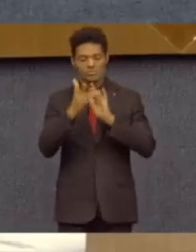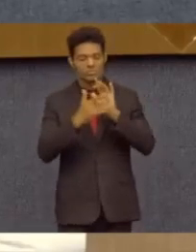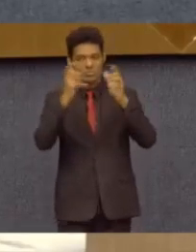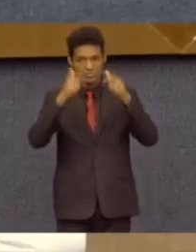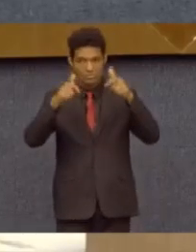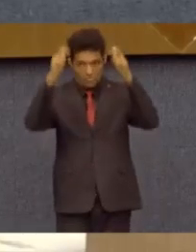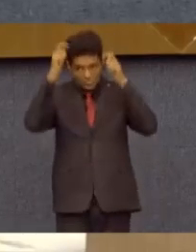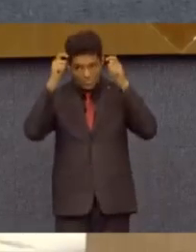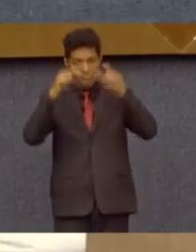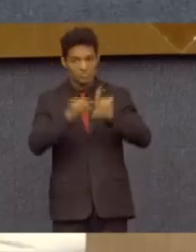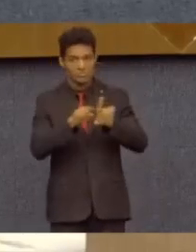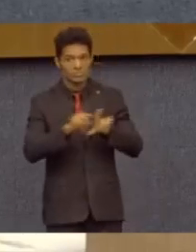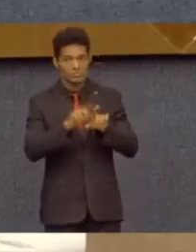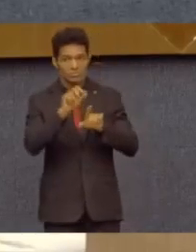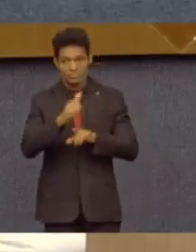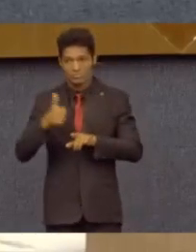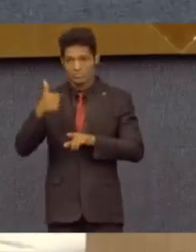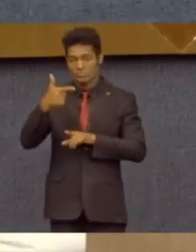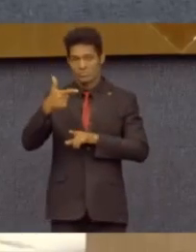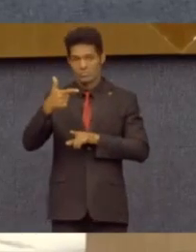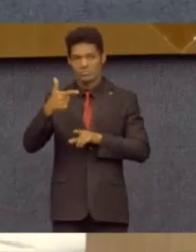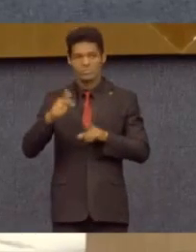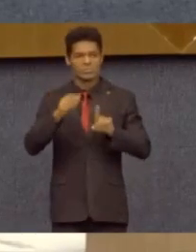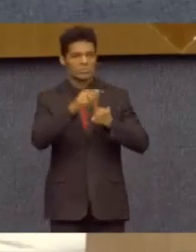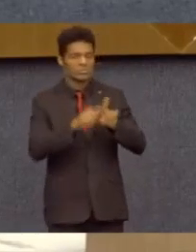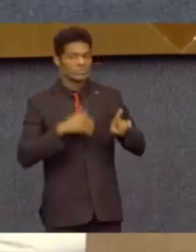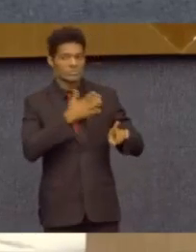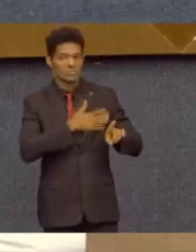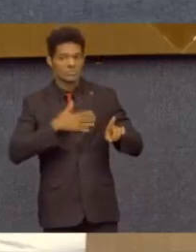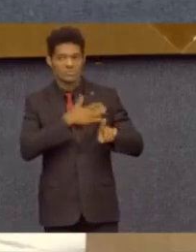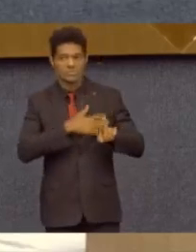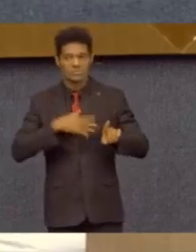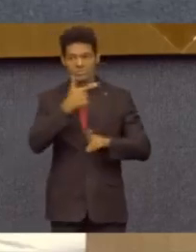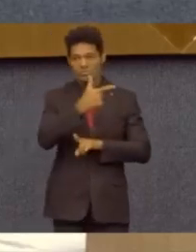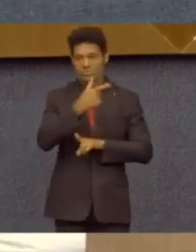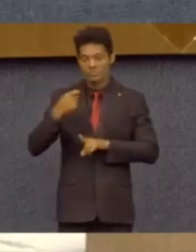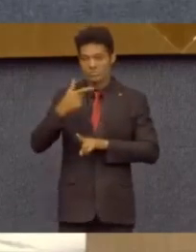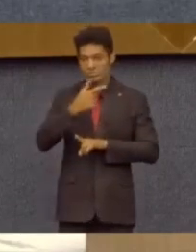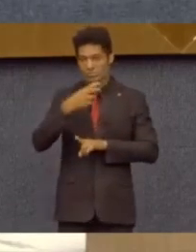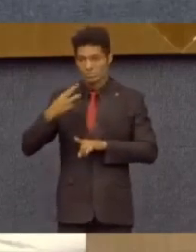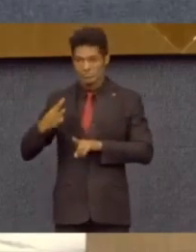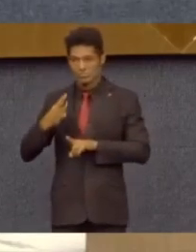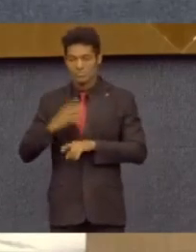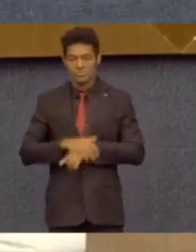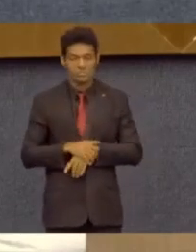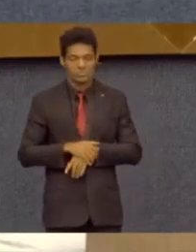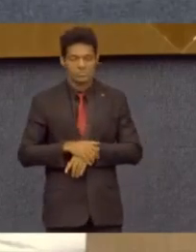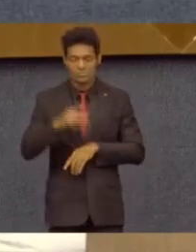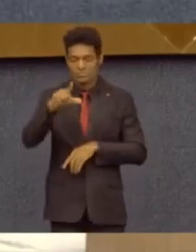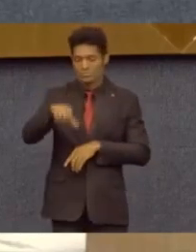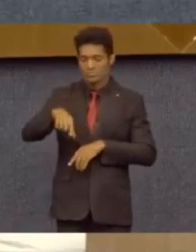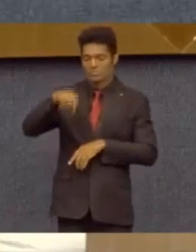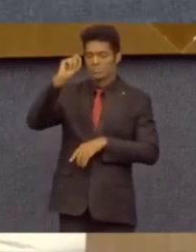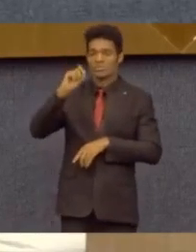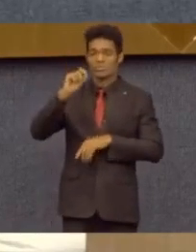de 2023, com grande celebração e alegria, foi ordenado presbítero.